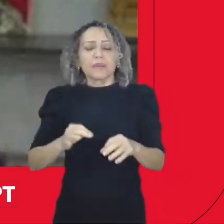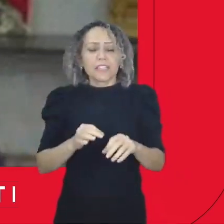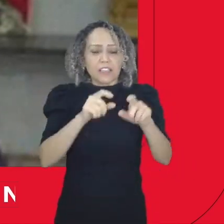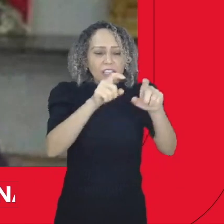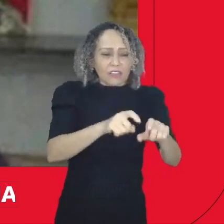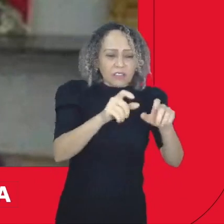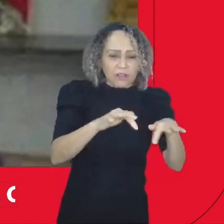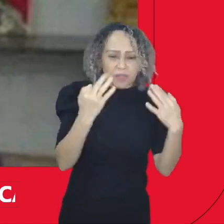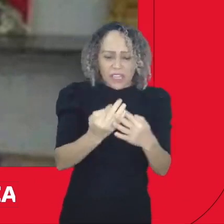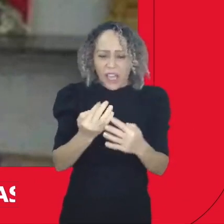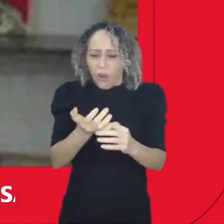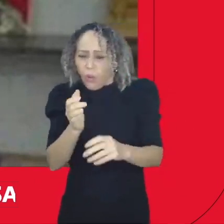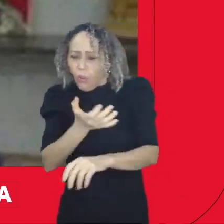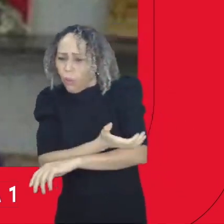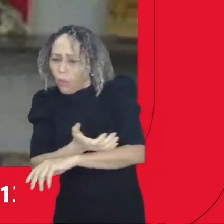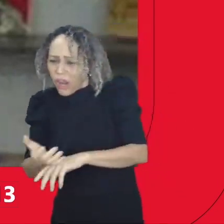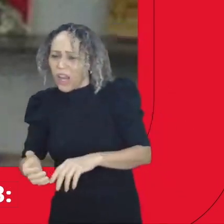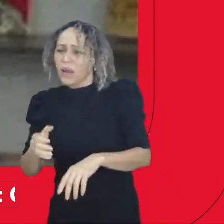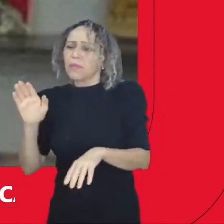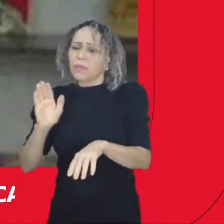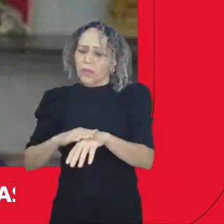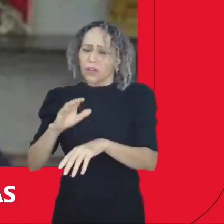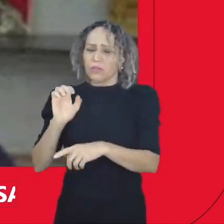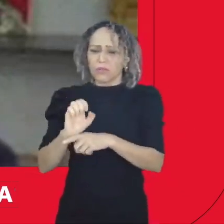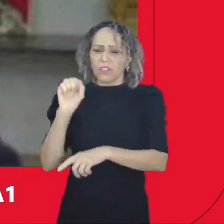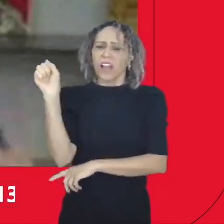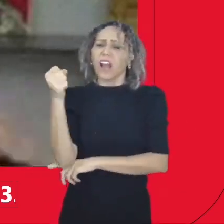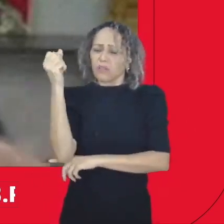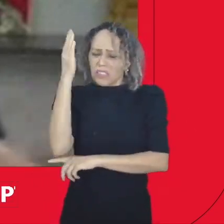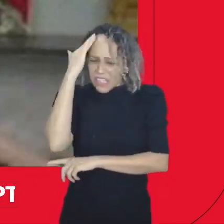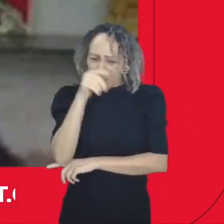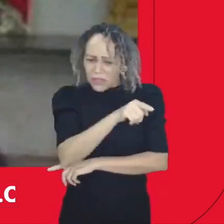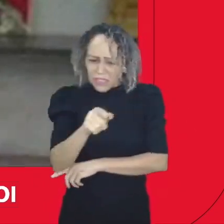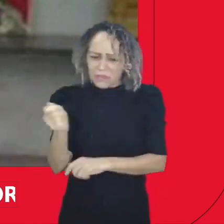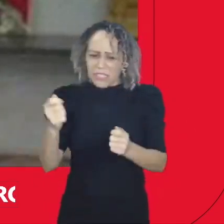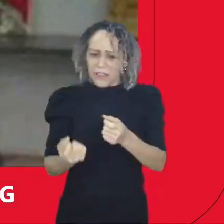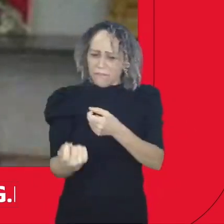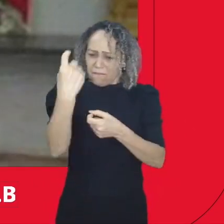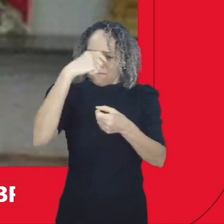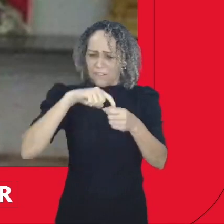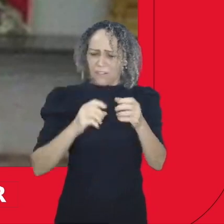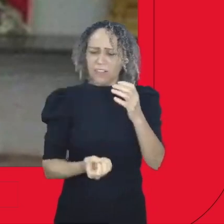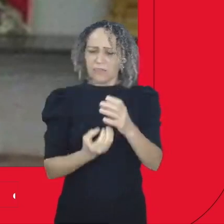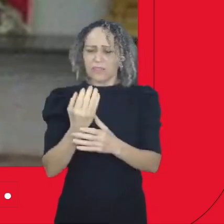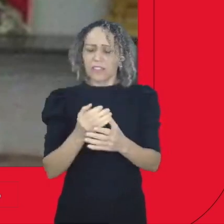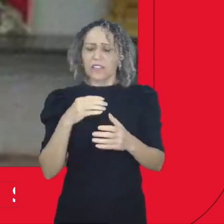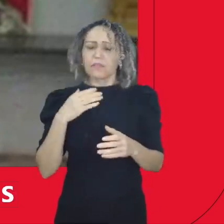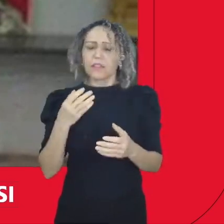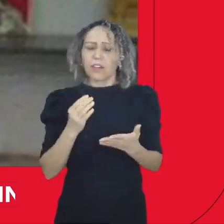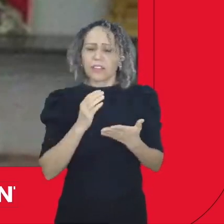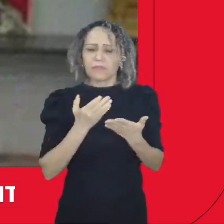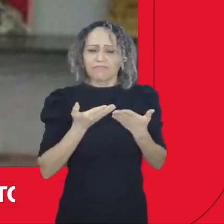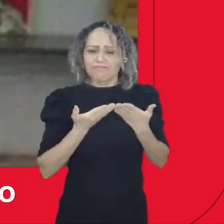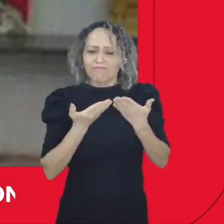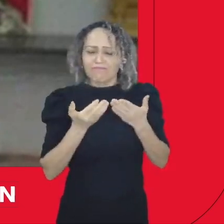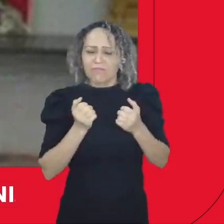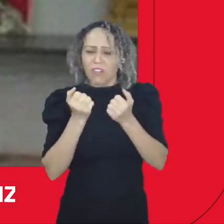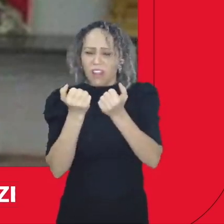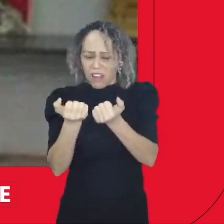para voltar a produzir mais, ofertar mais alimento e abastecer os nossos mercados sem precisar trazer comida de fora. Esse